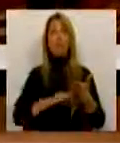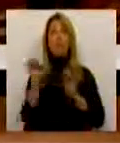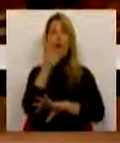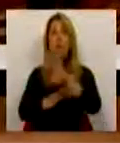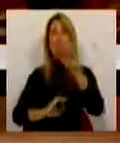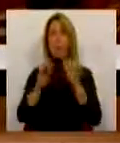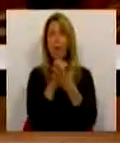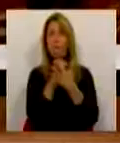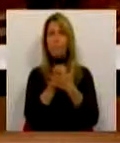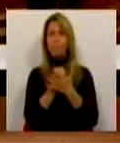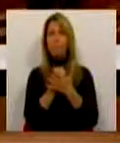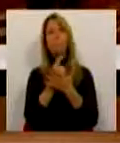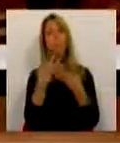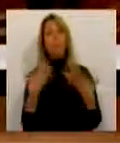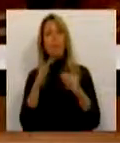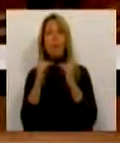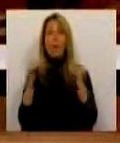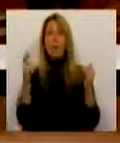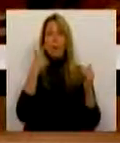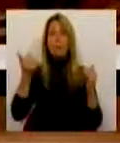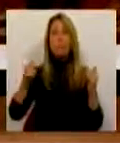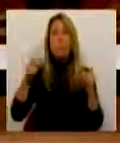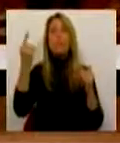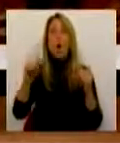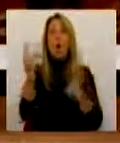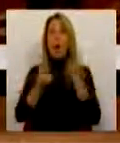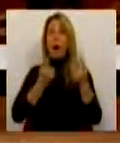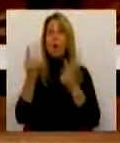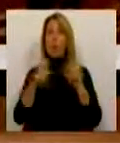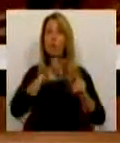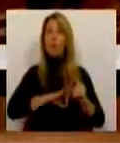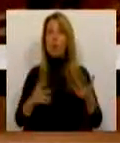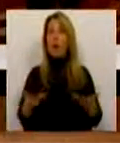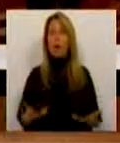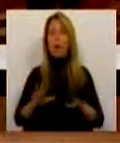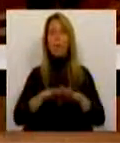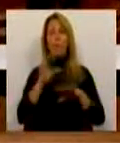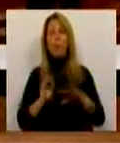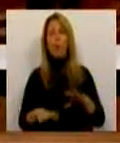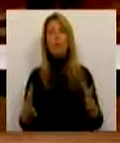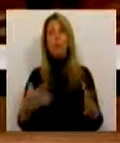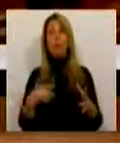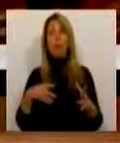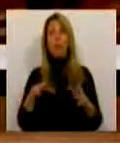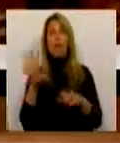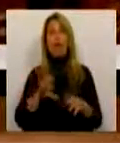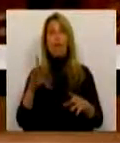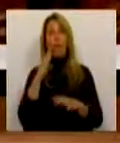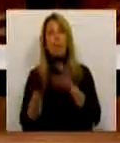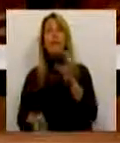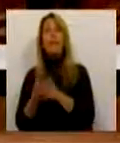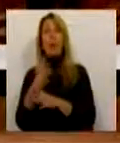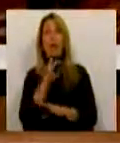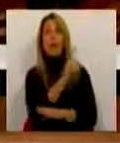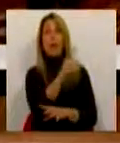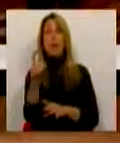piloto e abrangendo apenas algumas profissões. É por isso que é montado um mecanismo de alertas do Sistema de Informação do Mercado